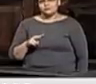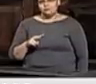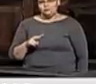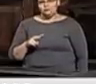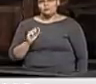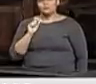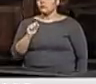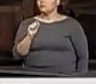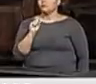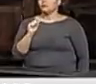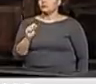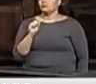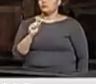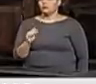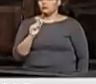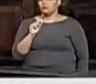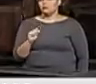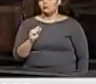que